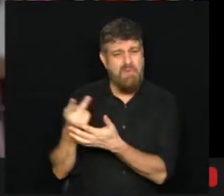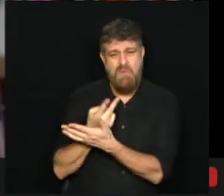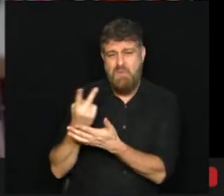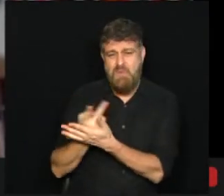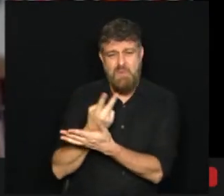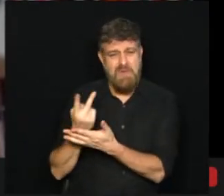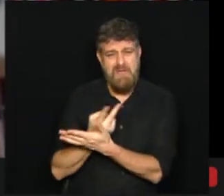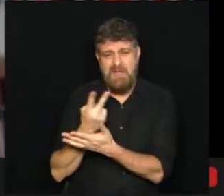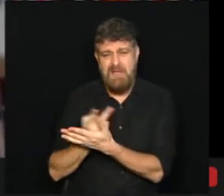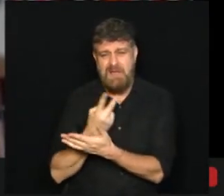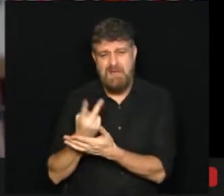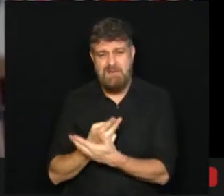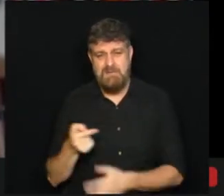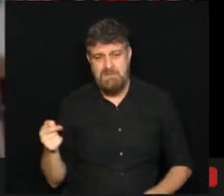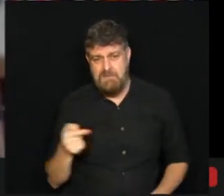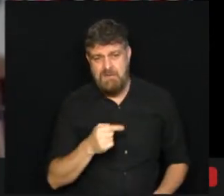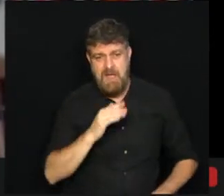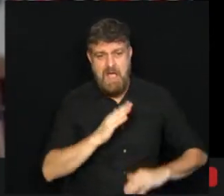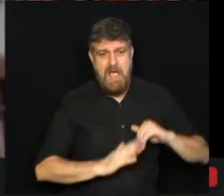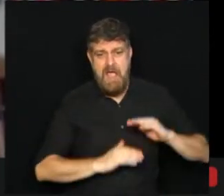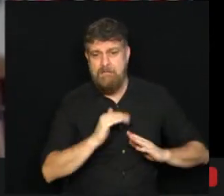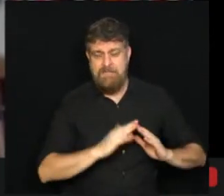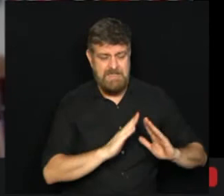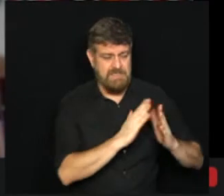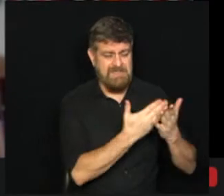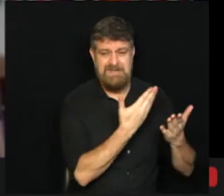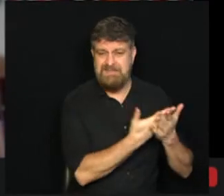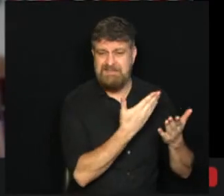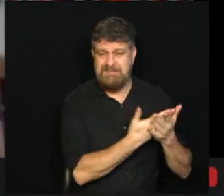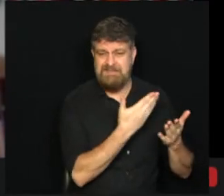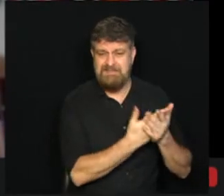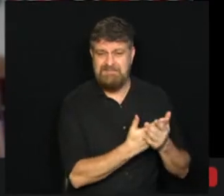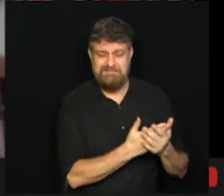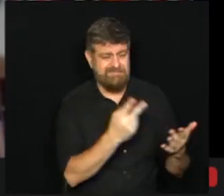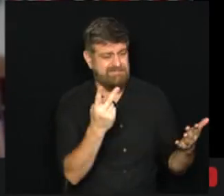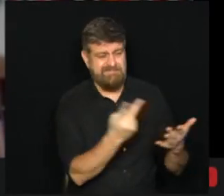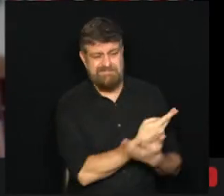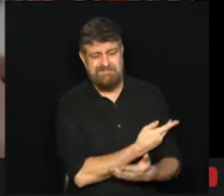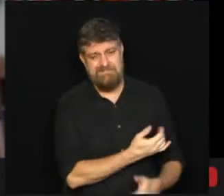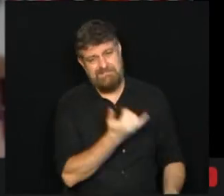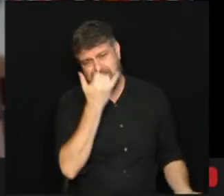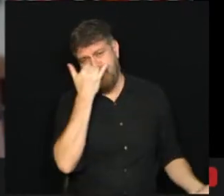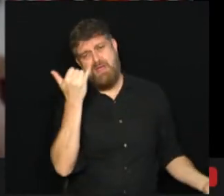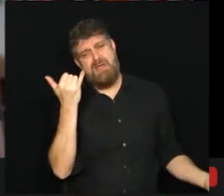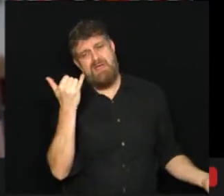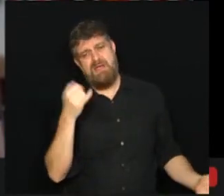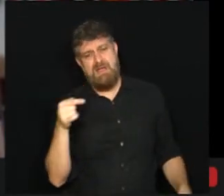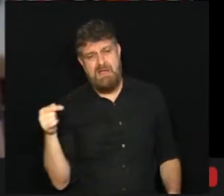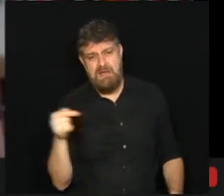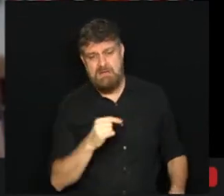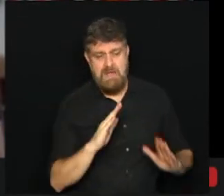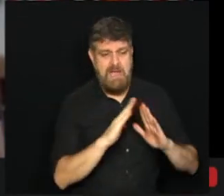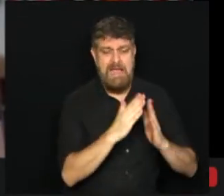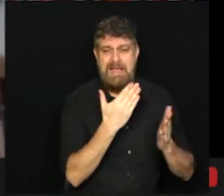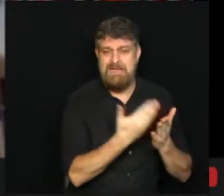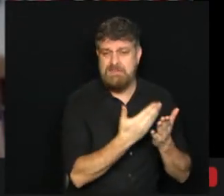um equívoco no procedimento como a escola lidou com esse caso, porque a escola, independentemente da posição